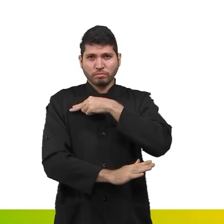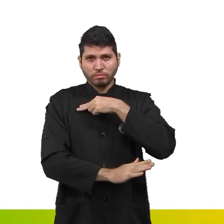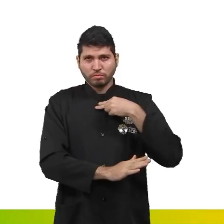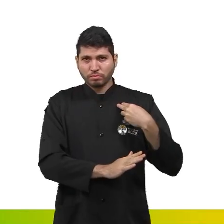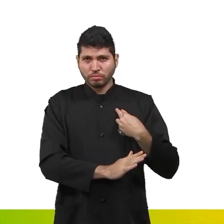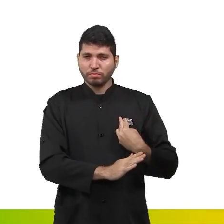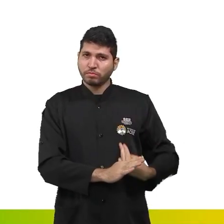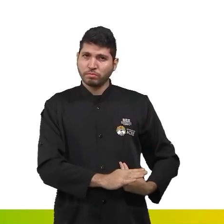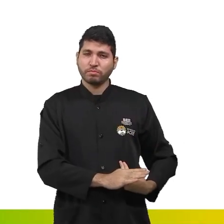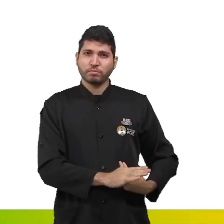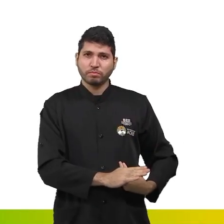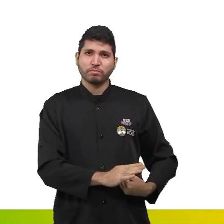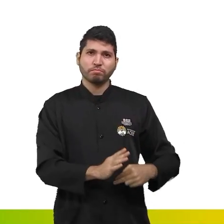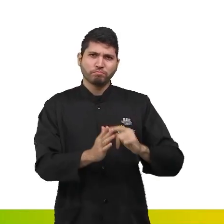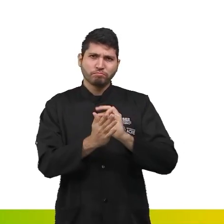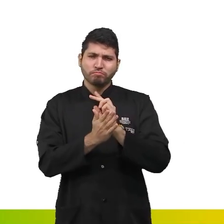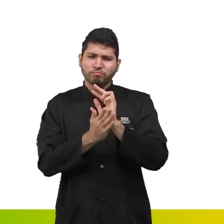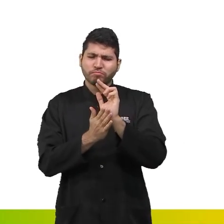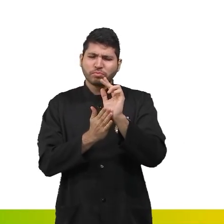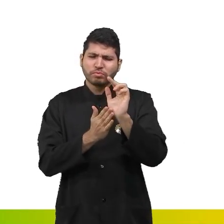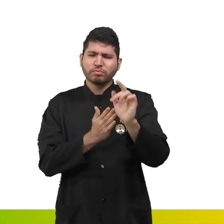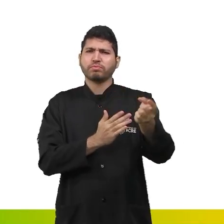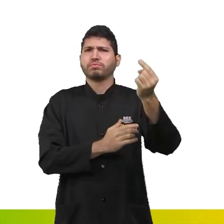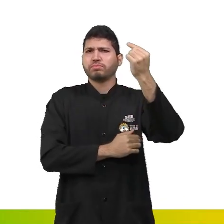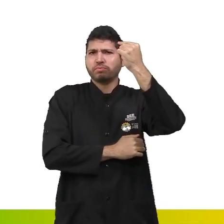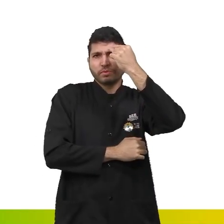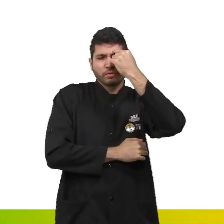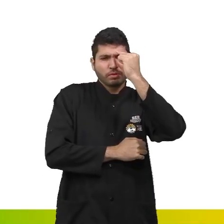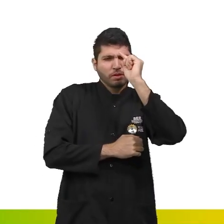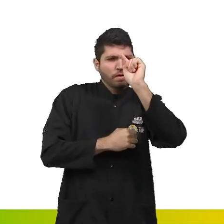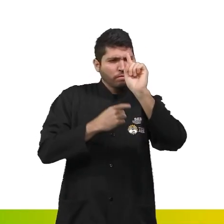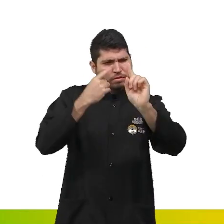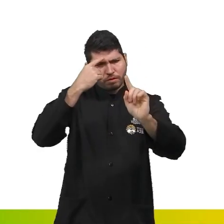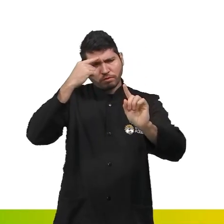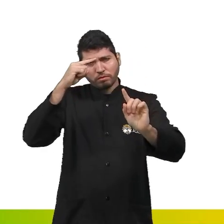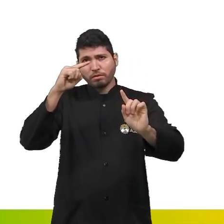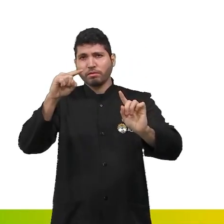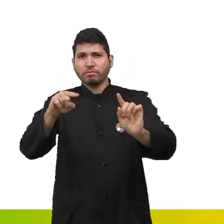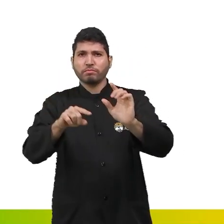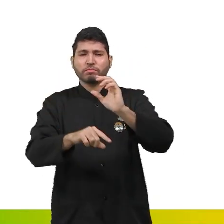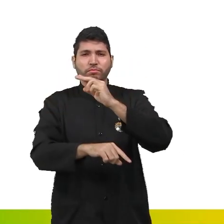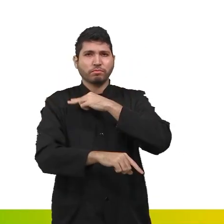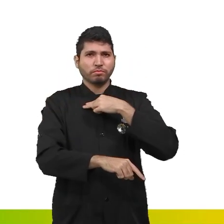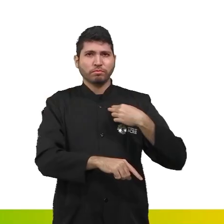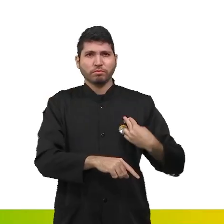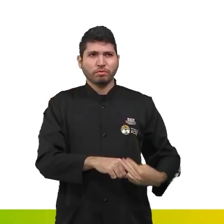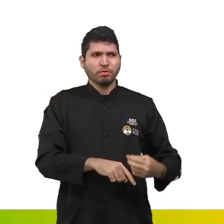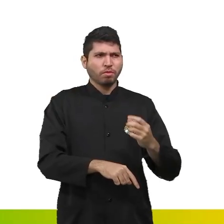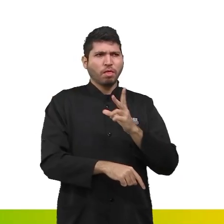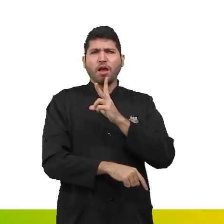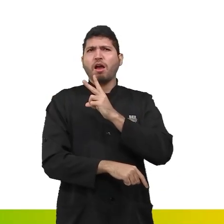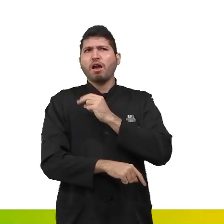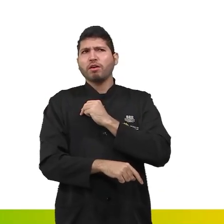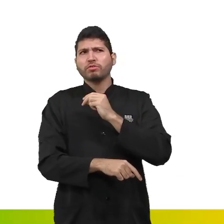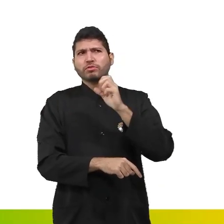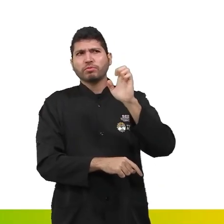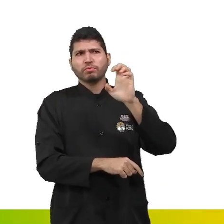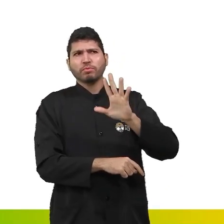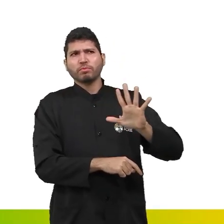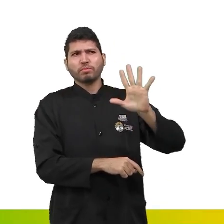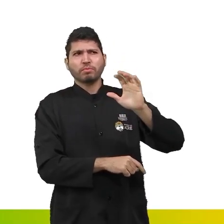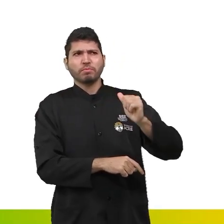Várias foram as invenções chinesas que nós pensamos assim, nossa, essa invenção aconteceu primeiro na Europa, um povo tão